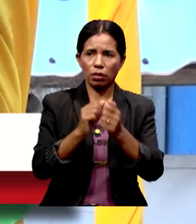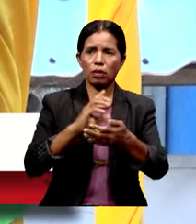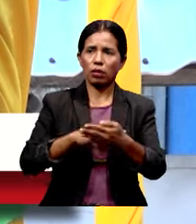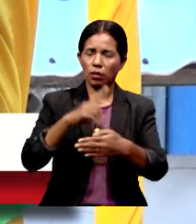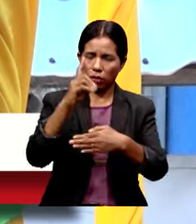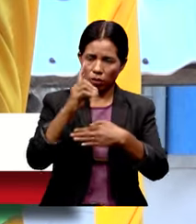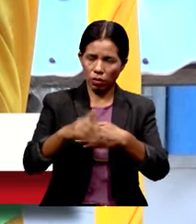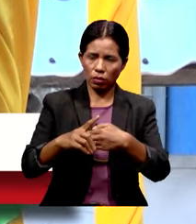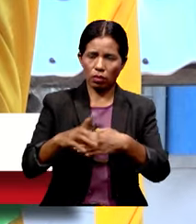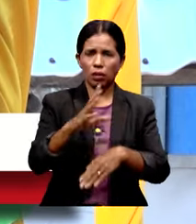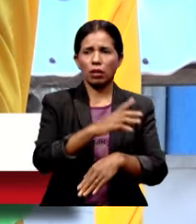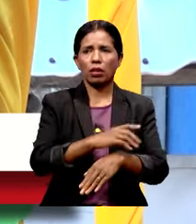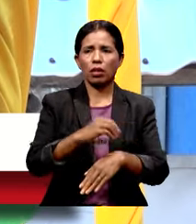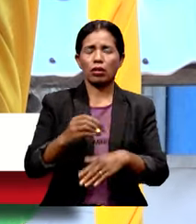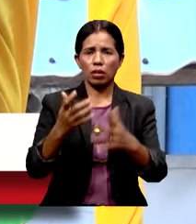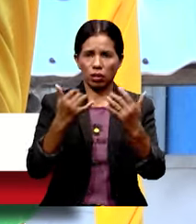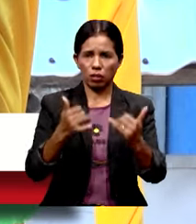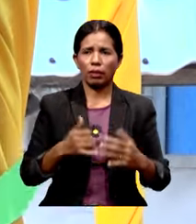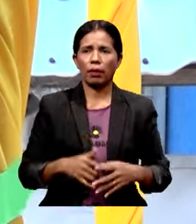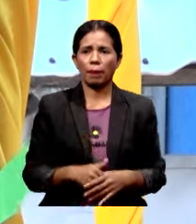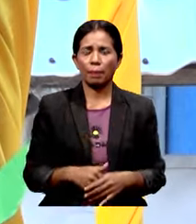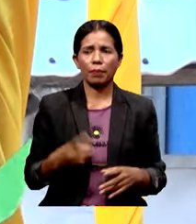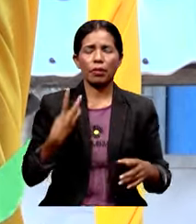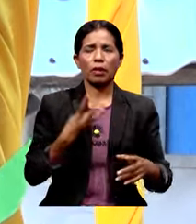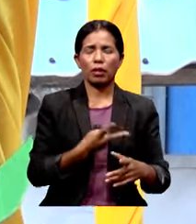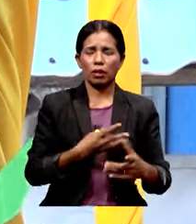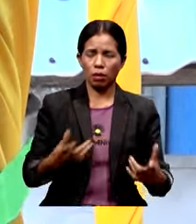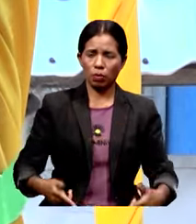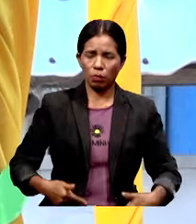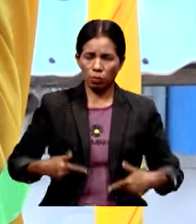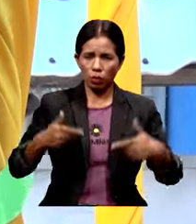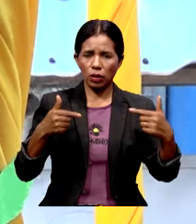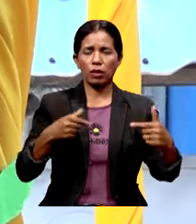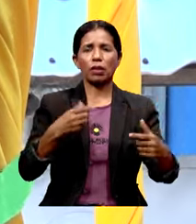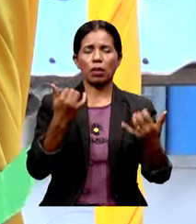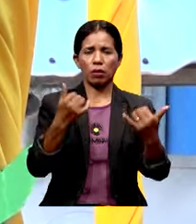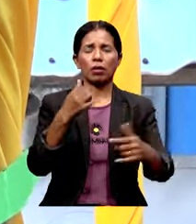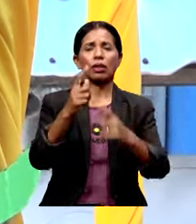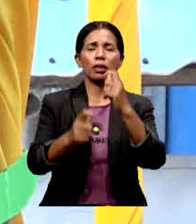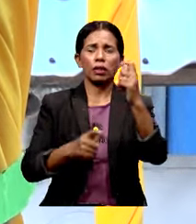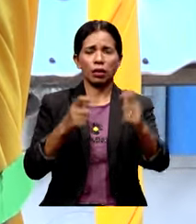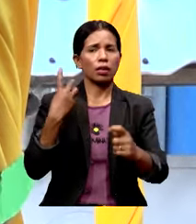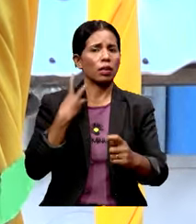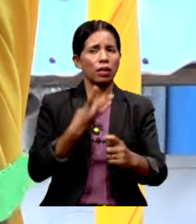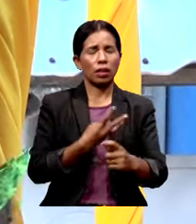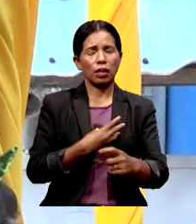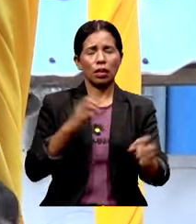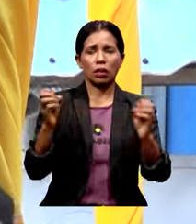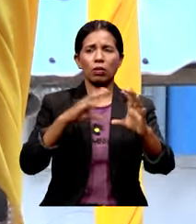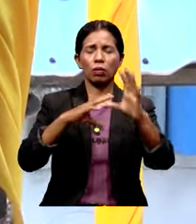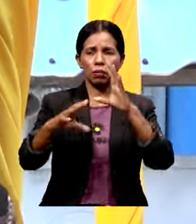desenvolvimento digitalização ora cidadane. E tamori se a era digital. E ta laos comunica